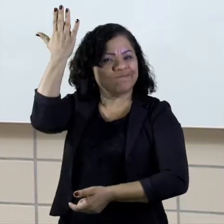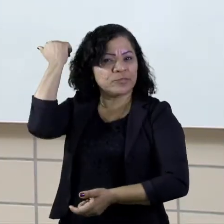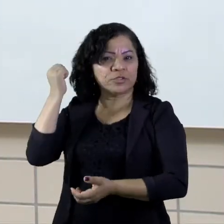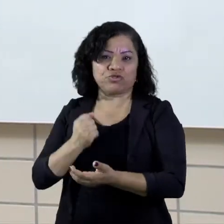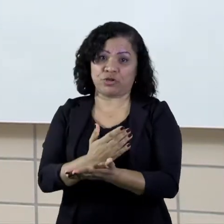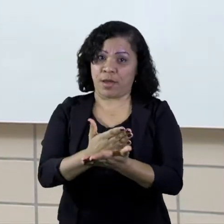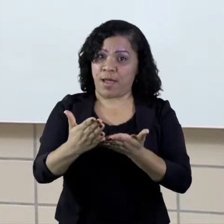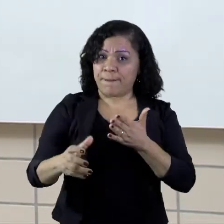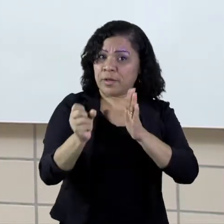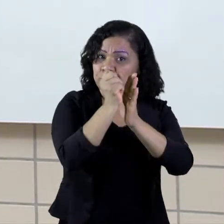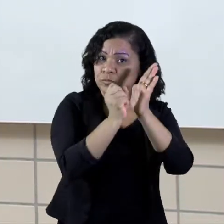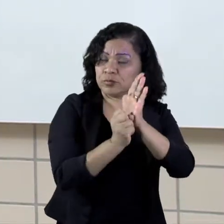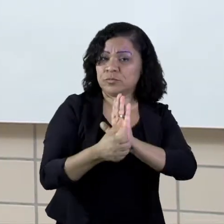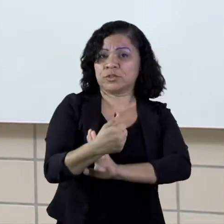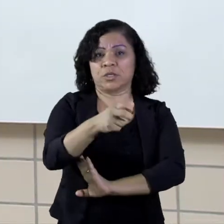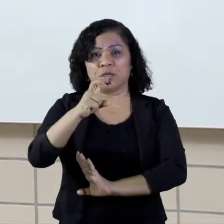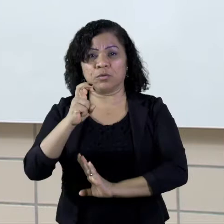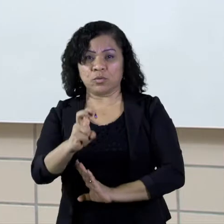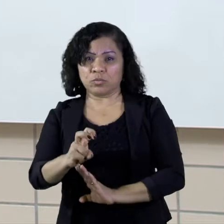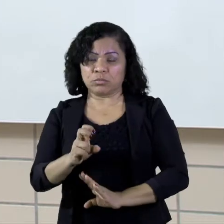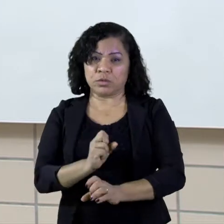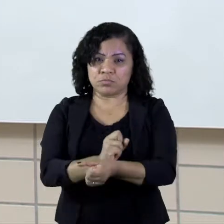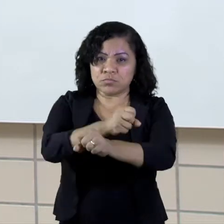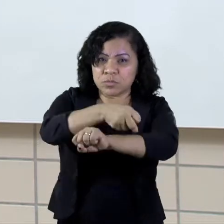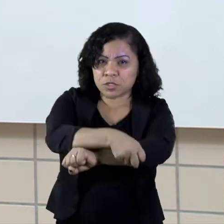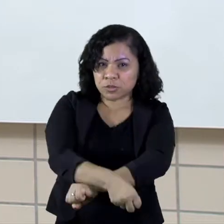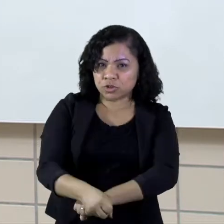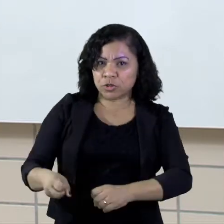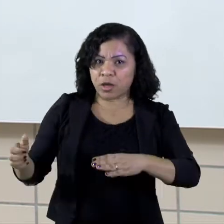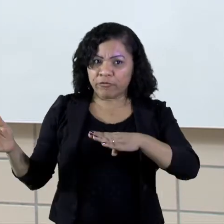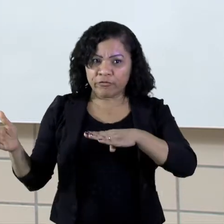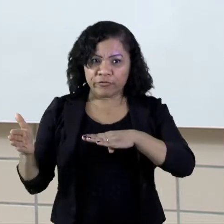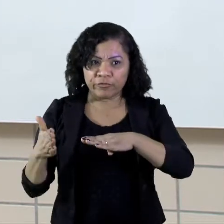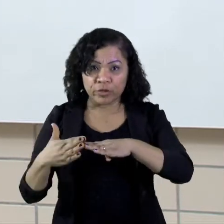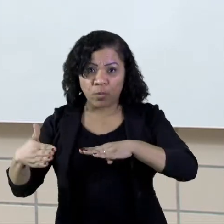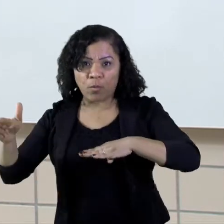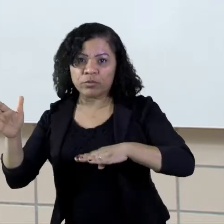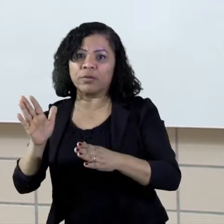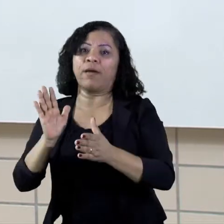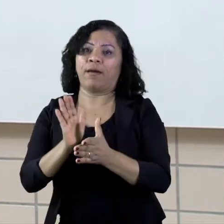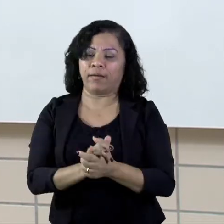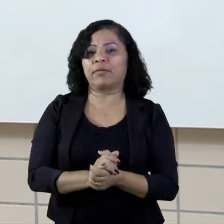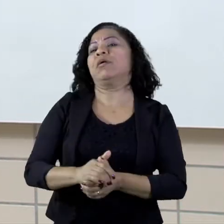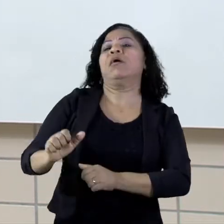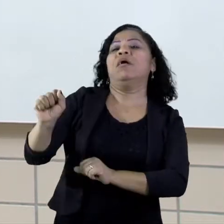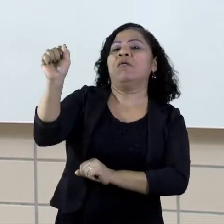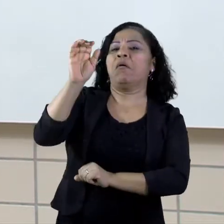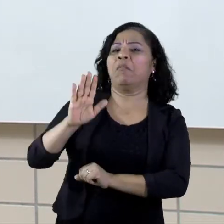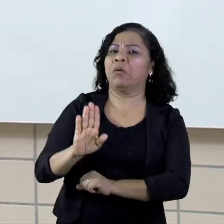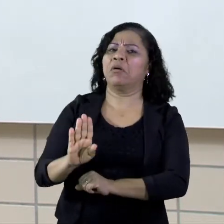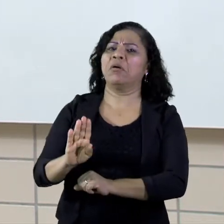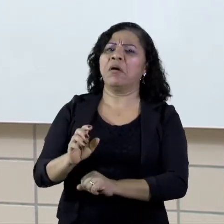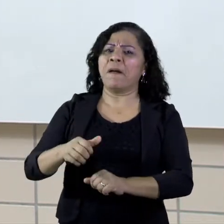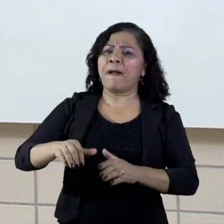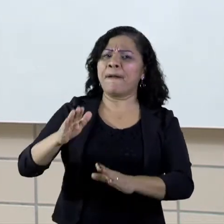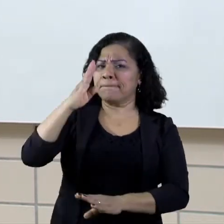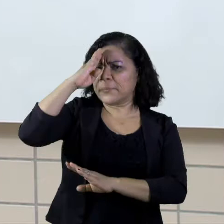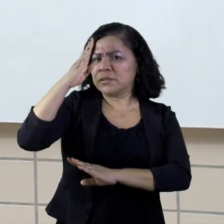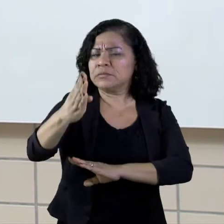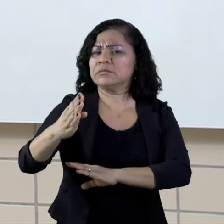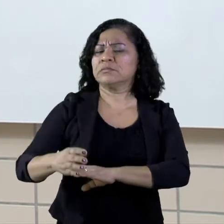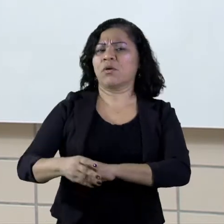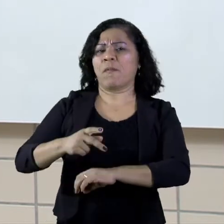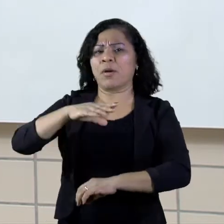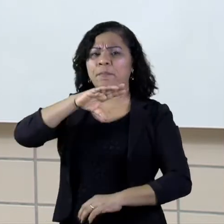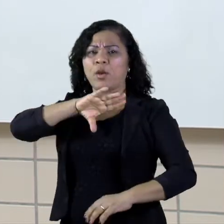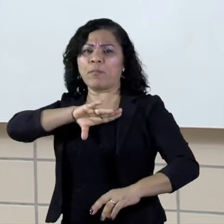a escravidão moderna, empreendida pelos povos europeus, principalmente pelos portugueses e espanhóis,